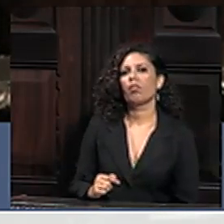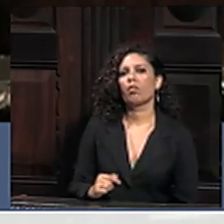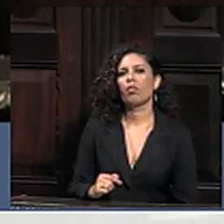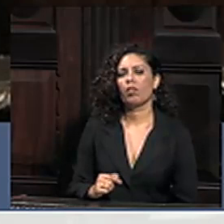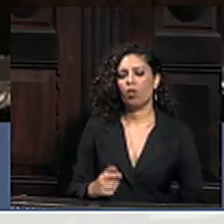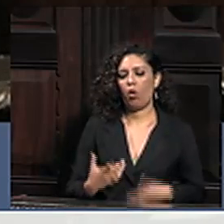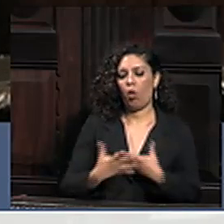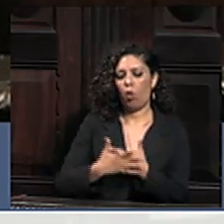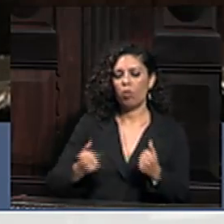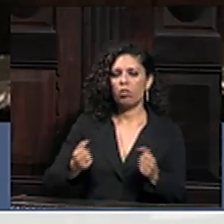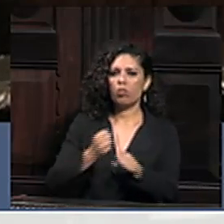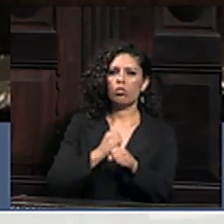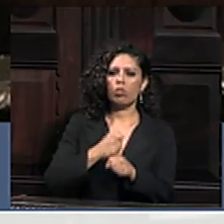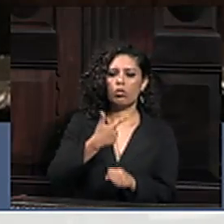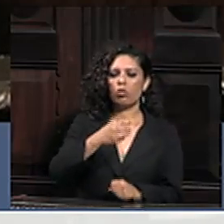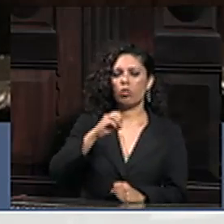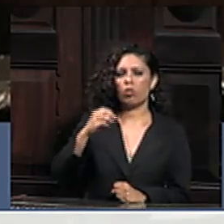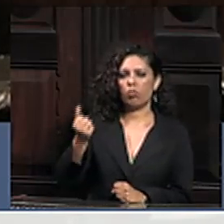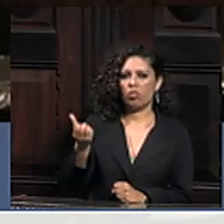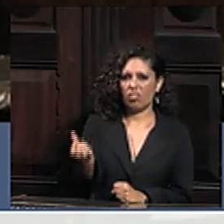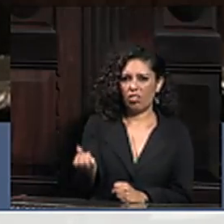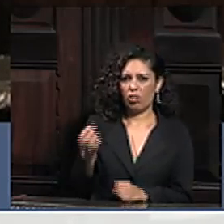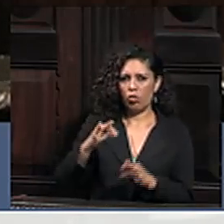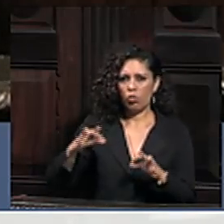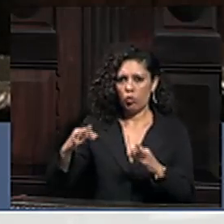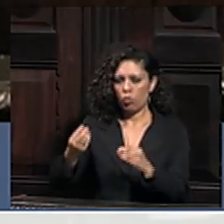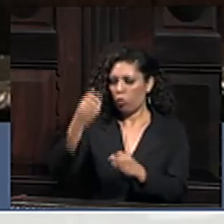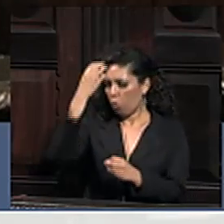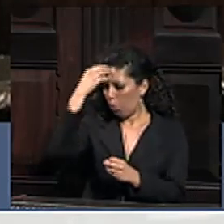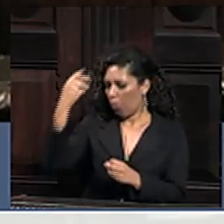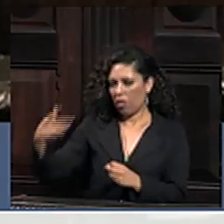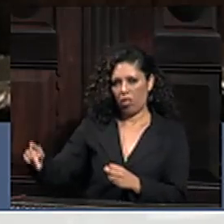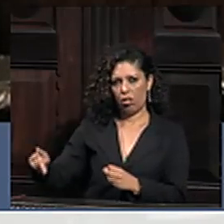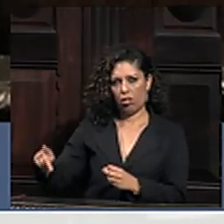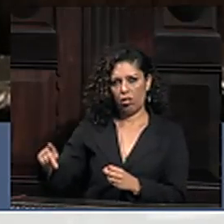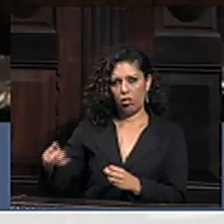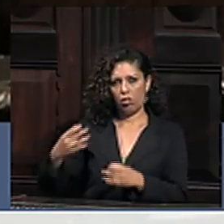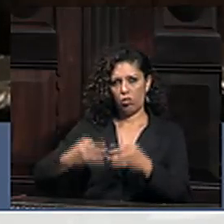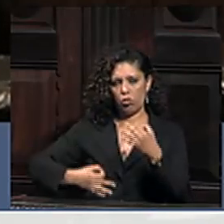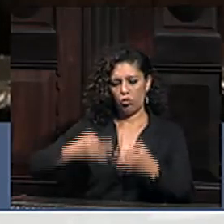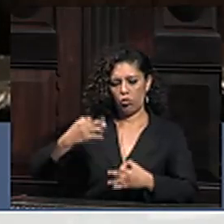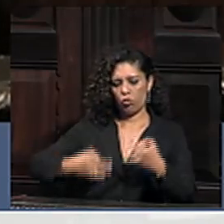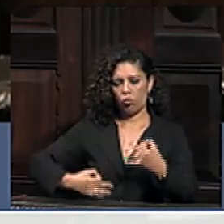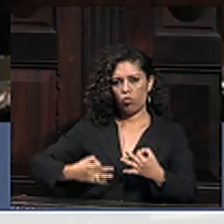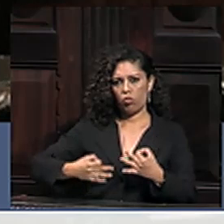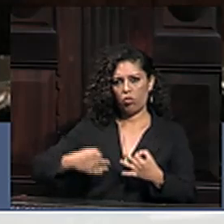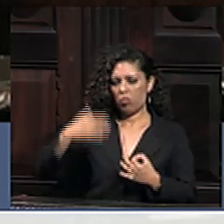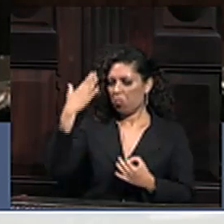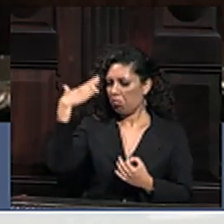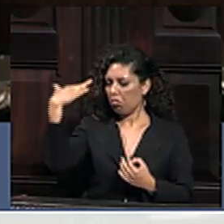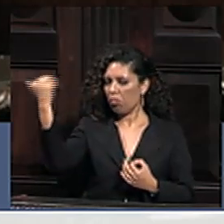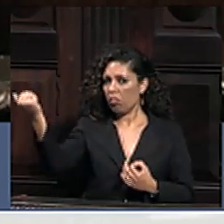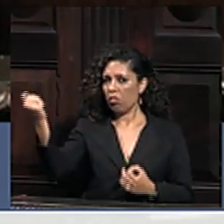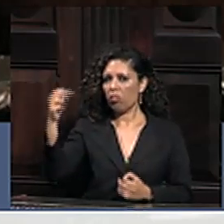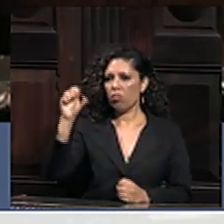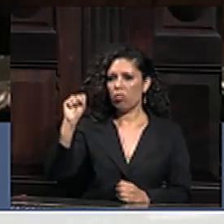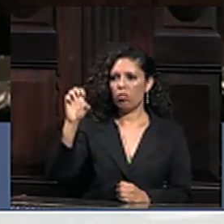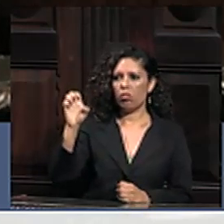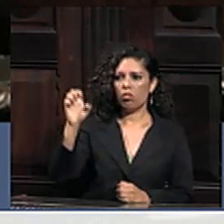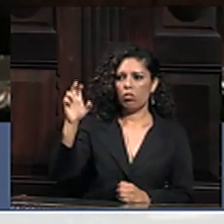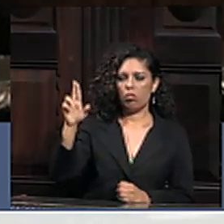concordo com o deputado Paulo Ramos, até porque várias das ações ao arrepio da lei